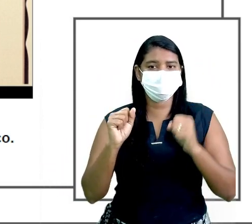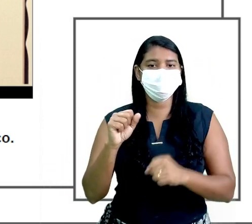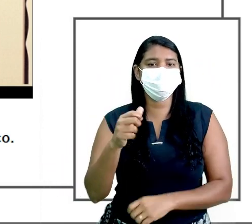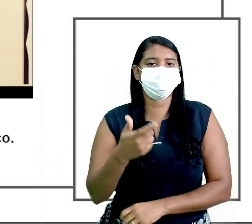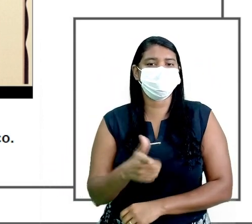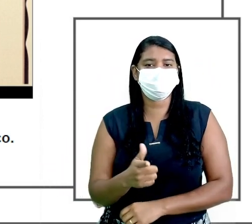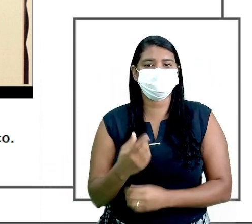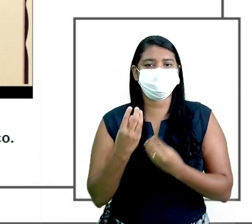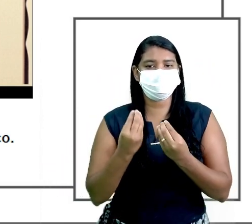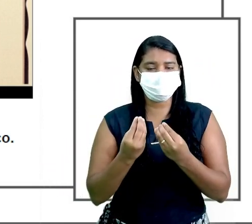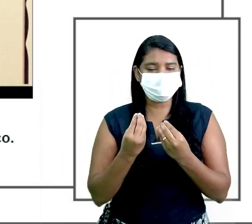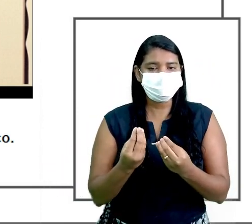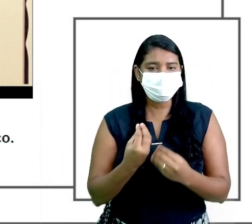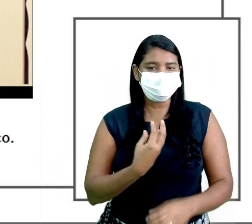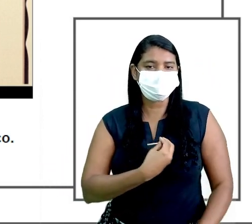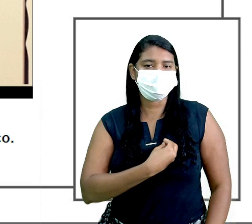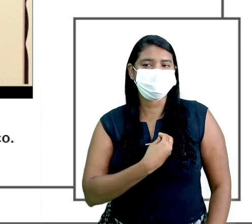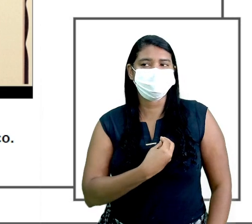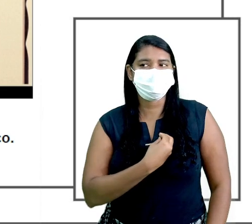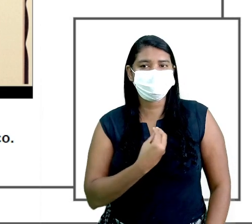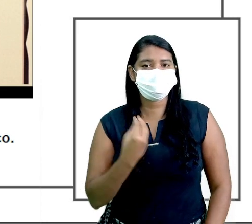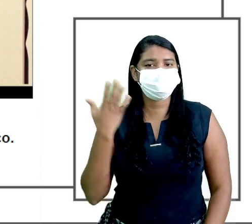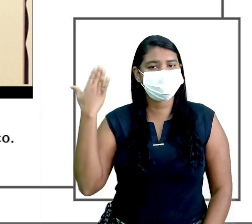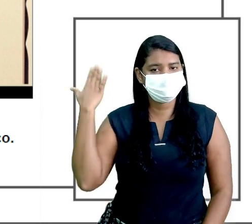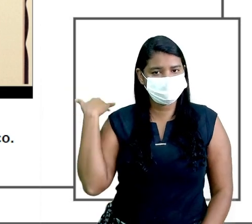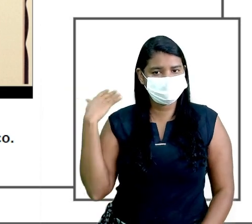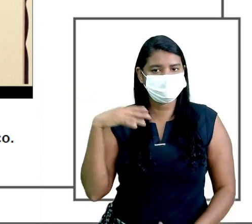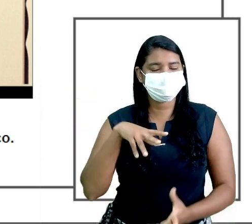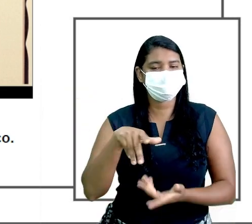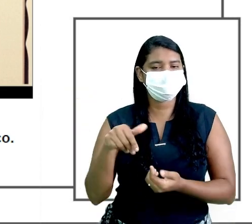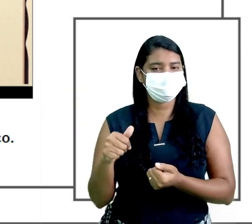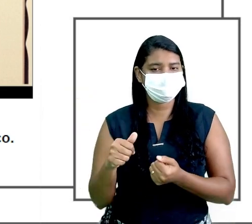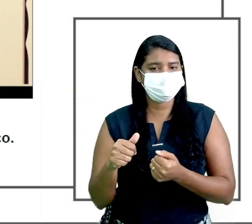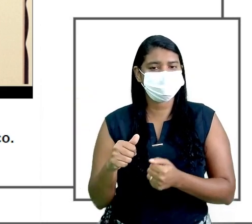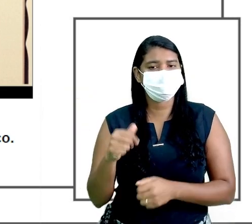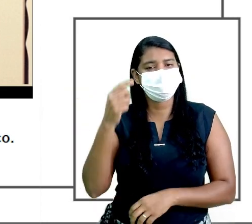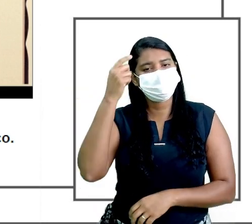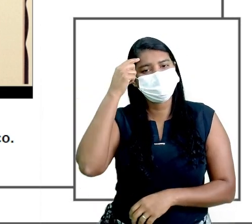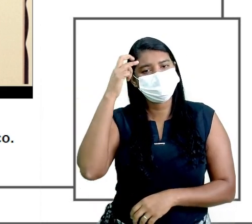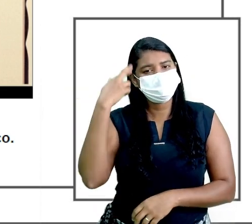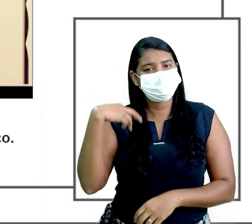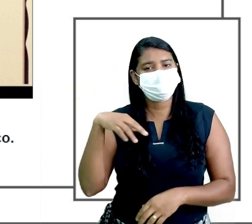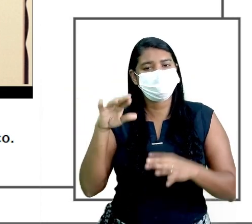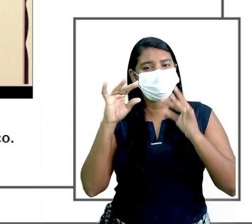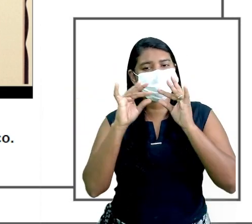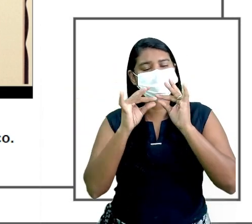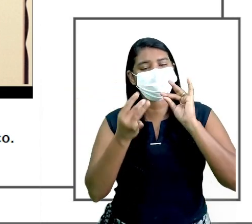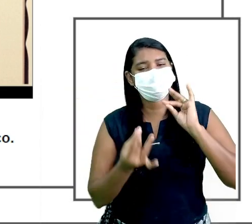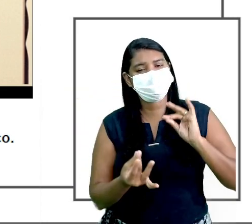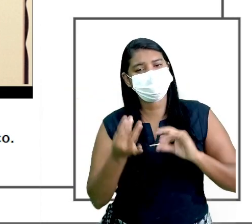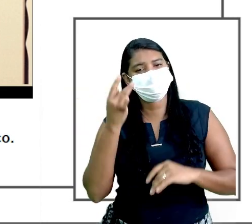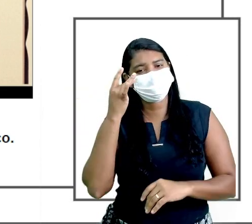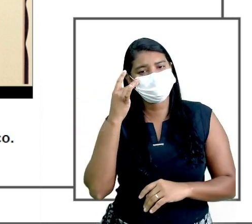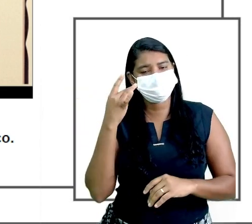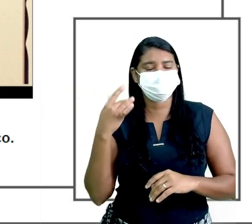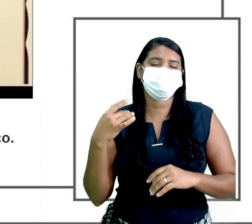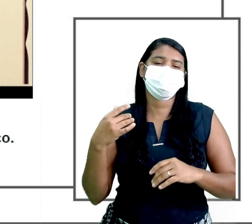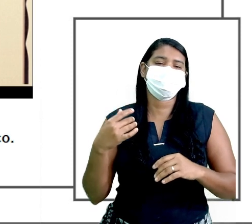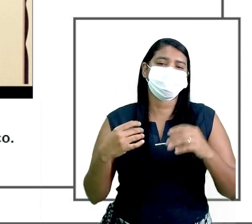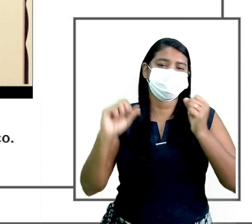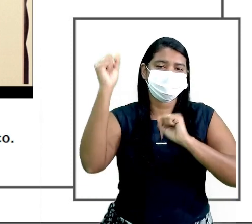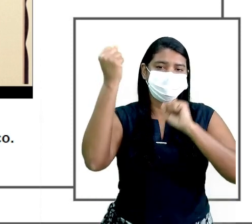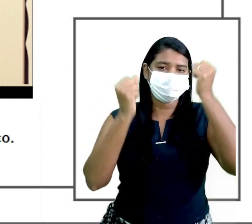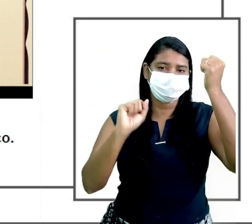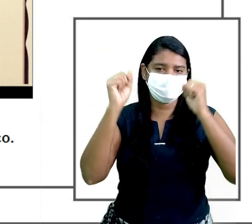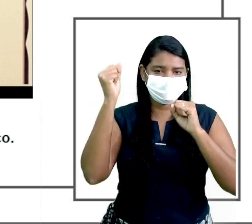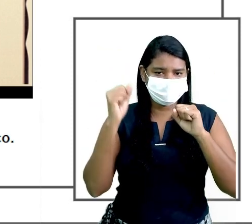não naquela vida de ateliê como era no mundo pré-industrial, como era no Renascimento, na época de Leonardo da Vinci, né? Que você tinha aqueles gênios